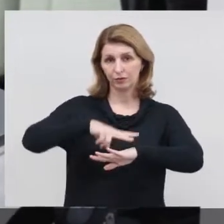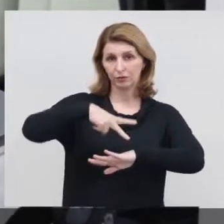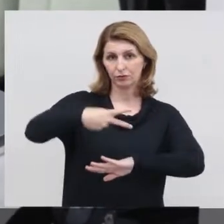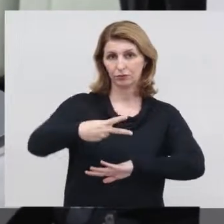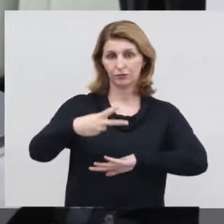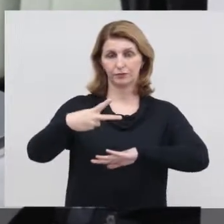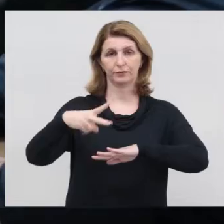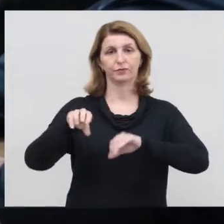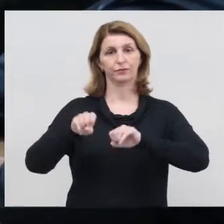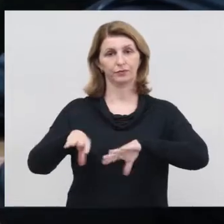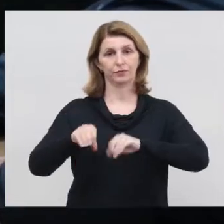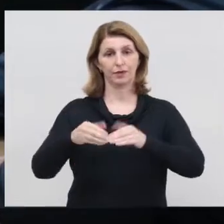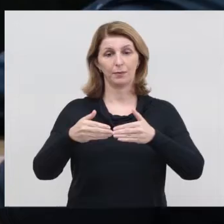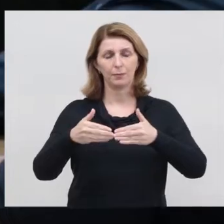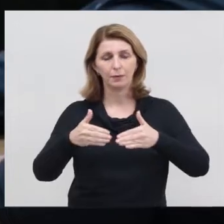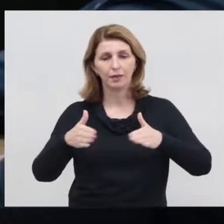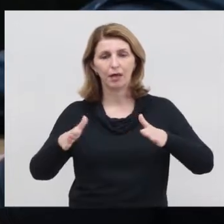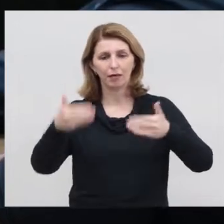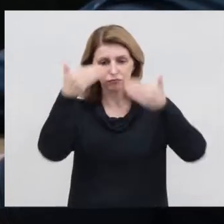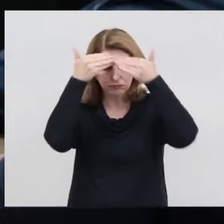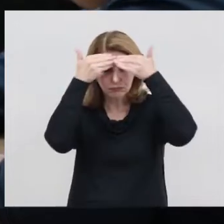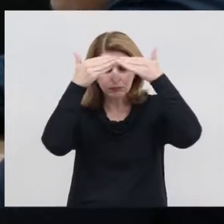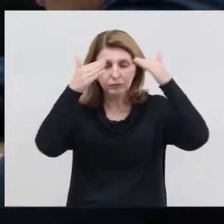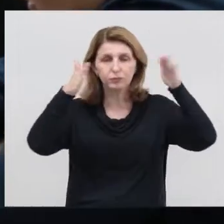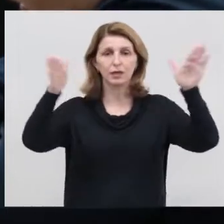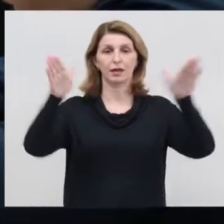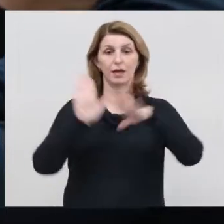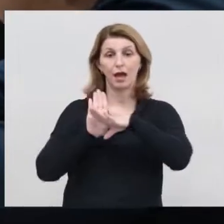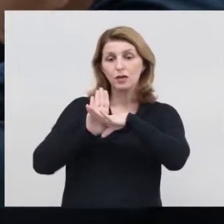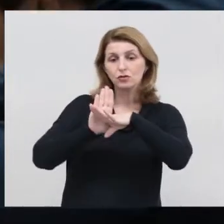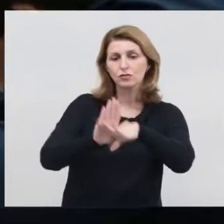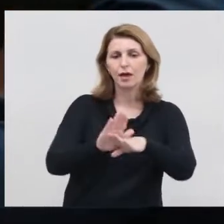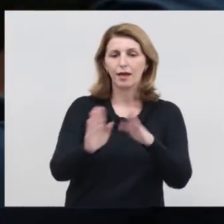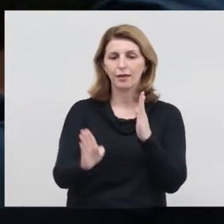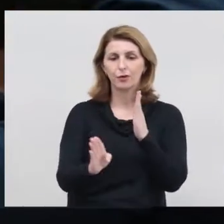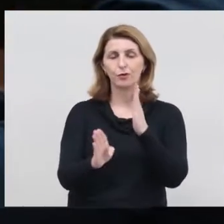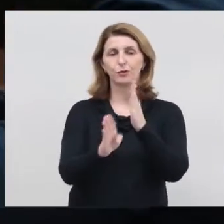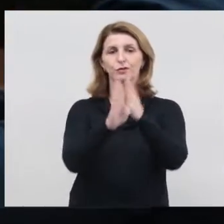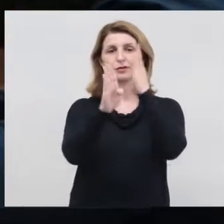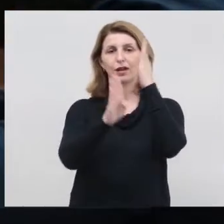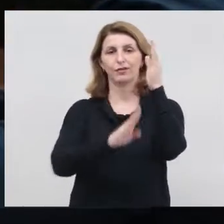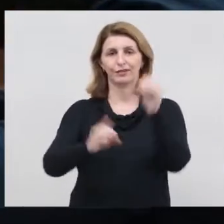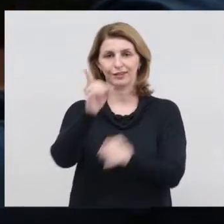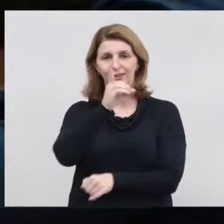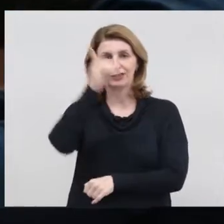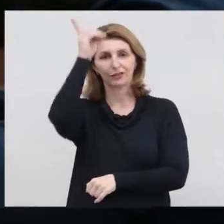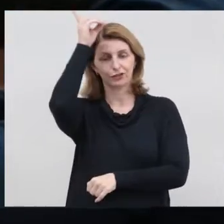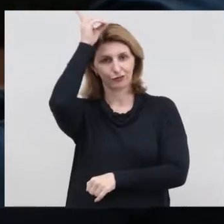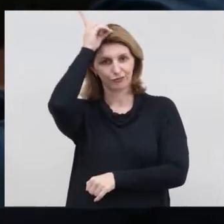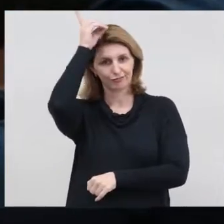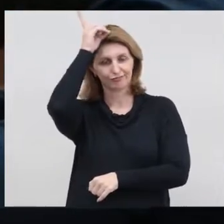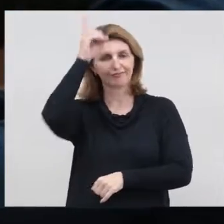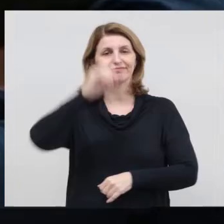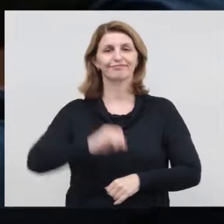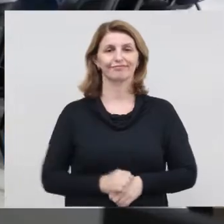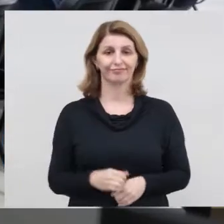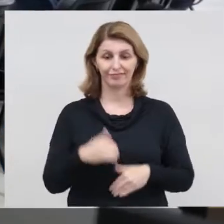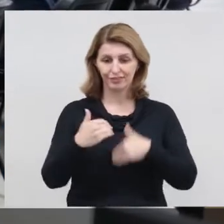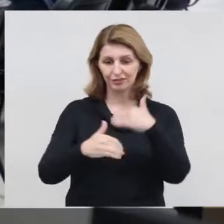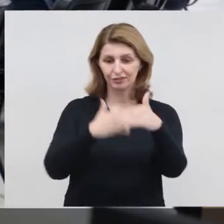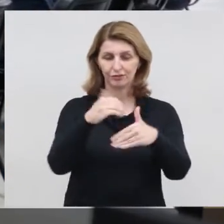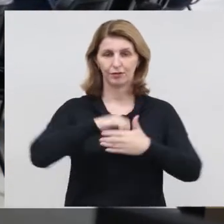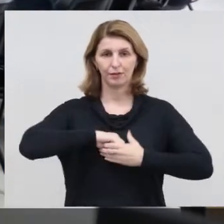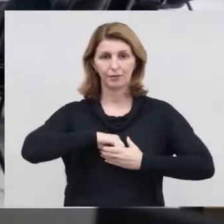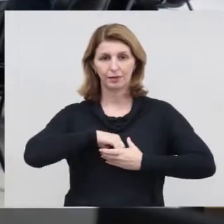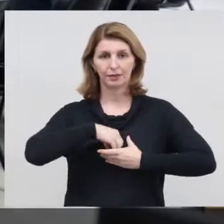contraturno Educacional A ideia é ampliar os horizontes dos Estudantes e ajudá-los a encontrar e desenvolver seus talentos e vocações